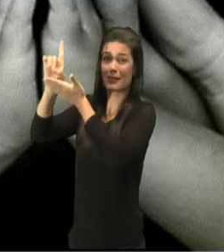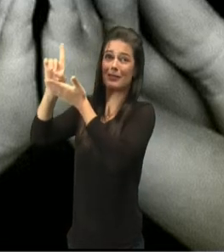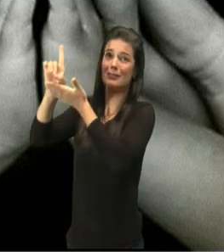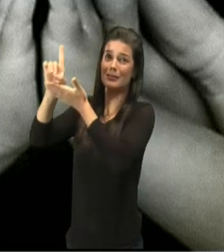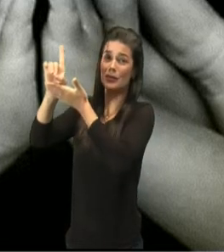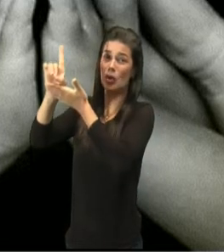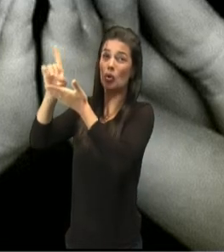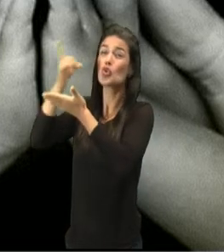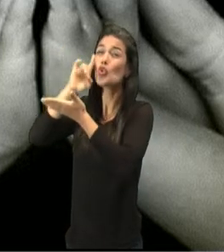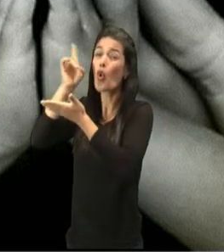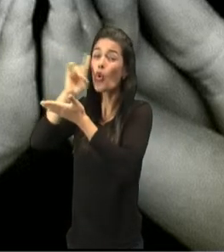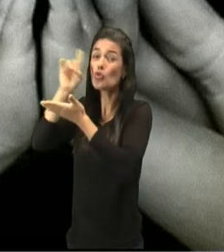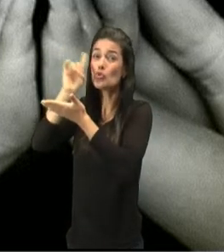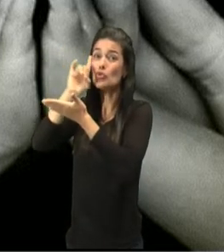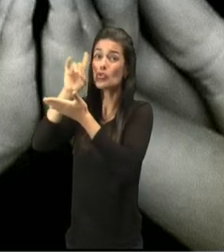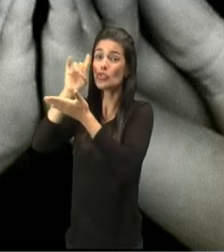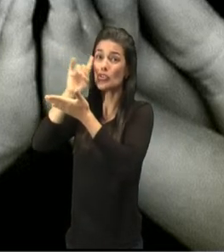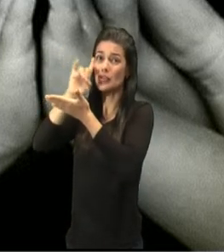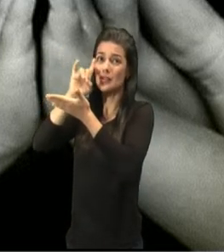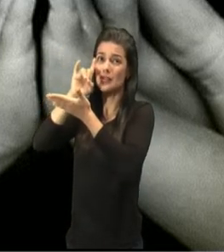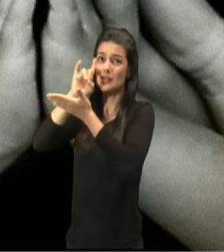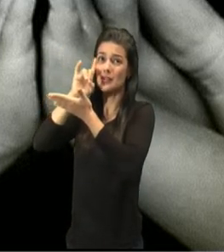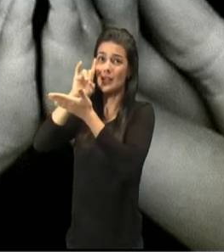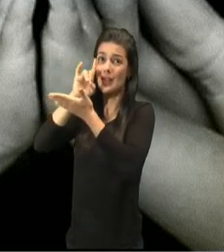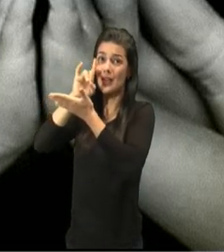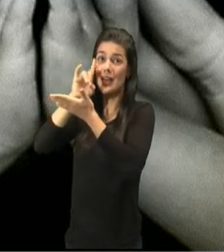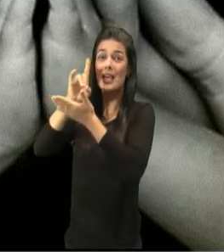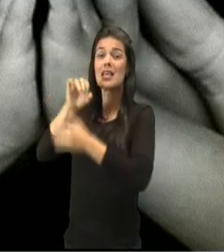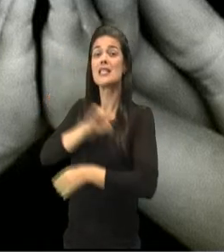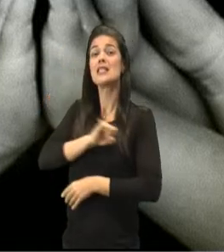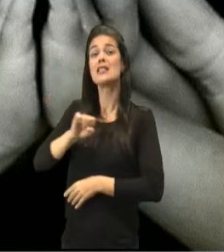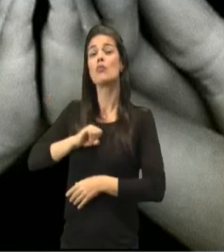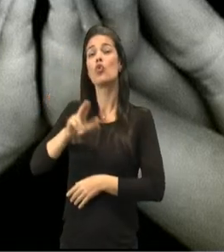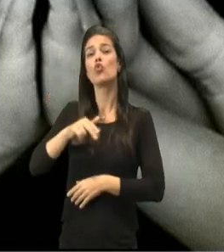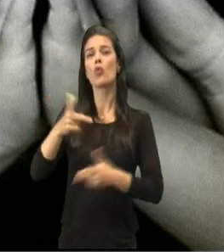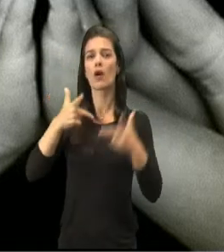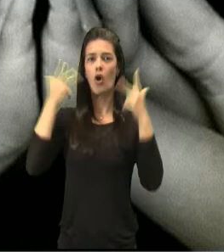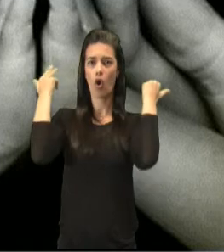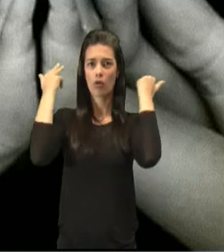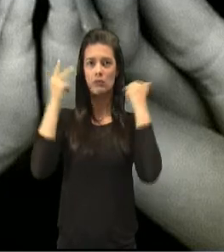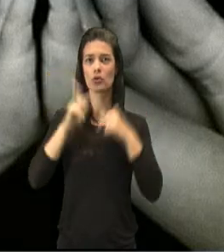sua vida, e sobre sua cabeça não passará navalha.